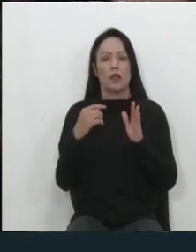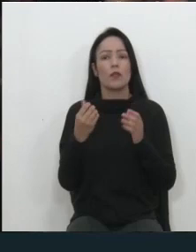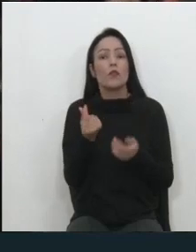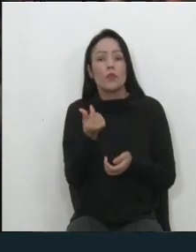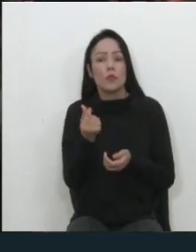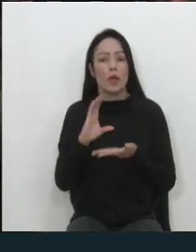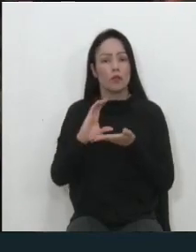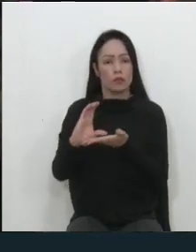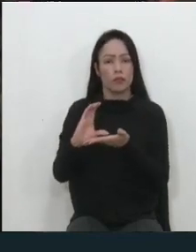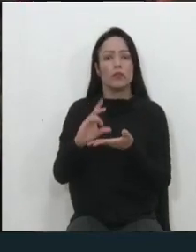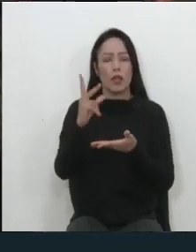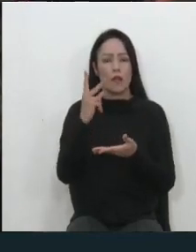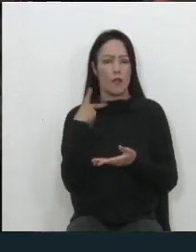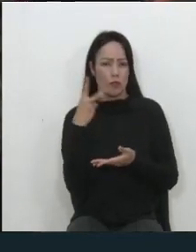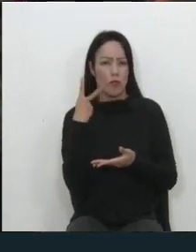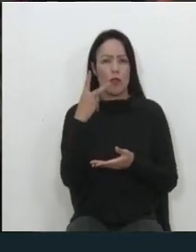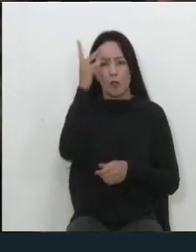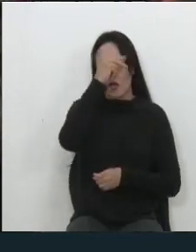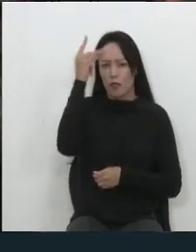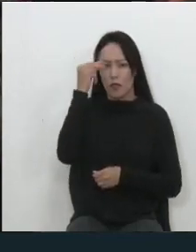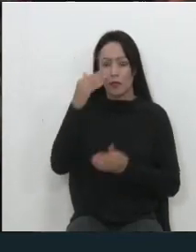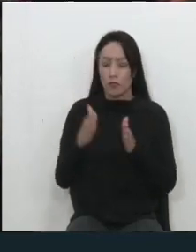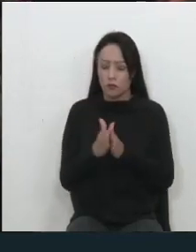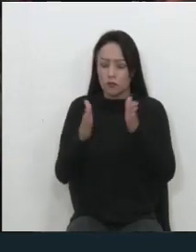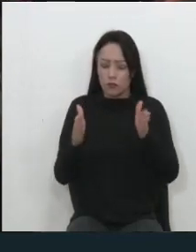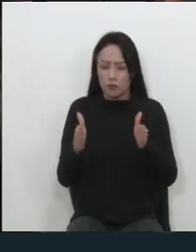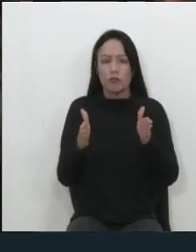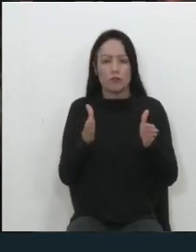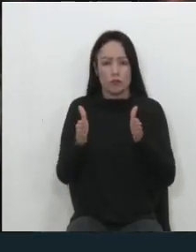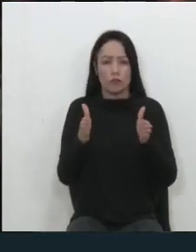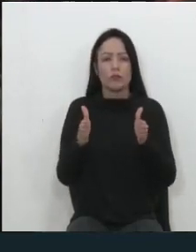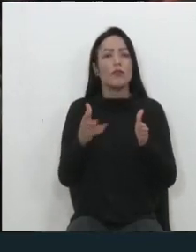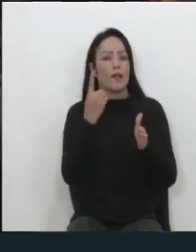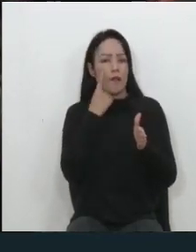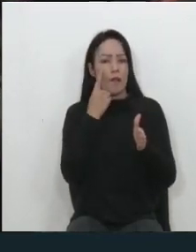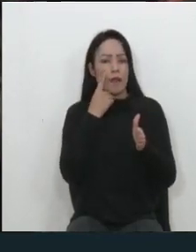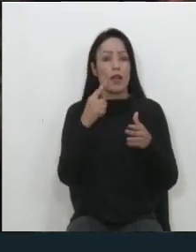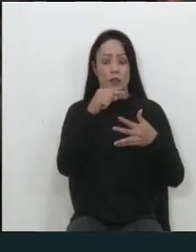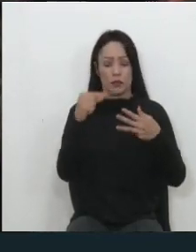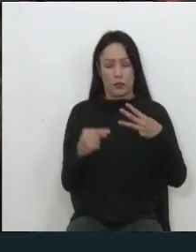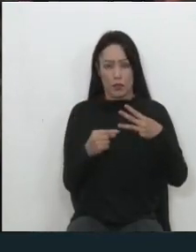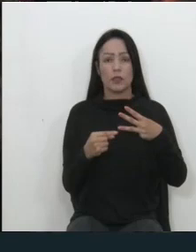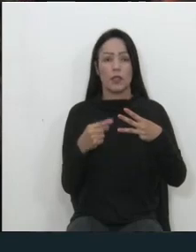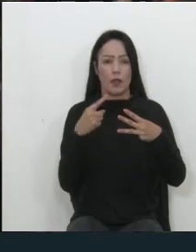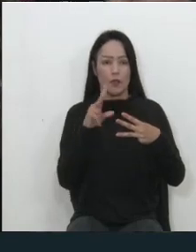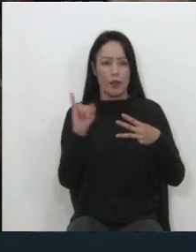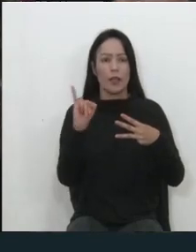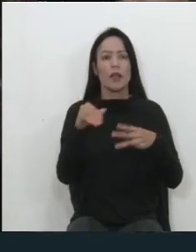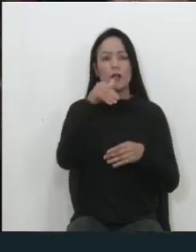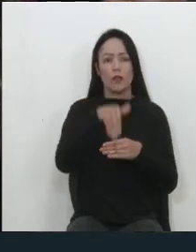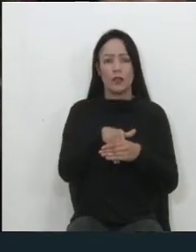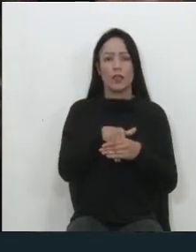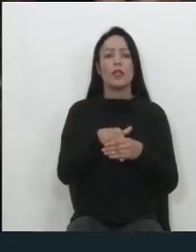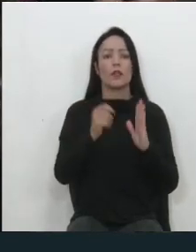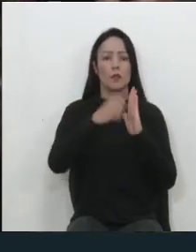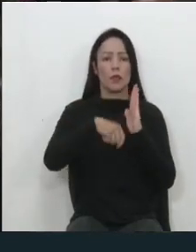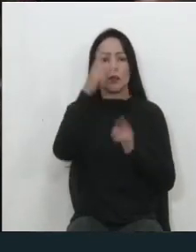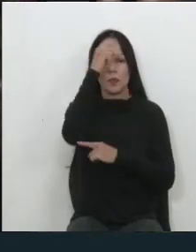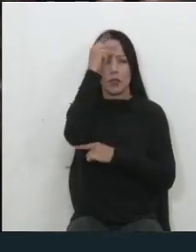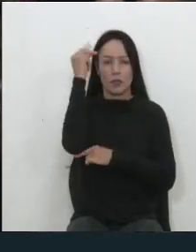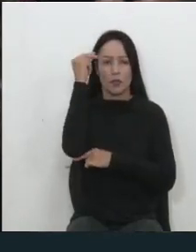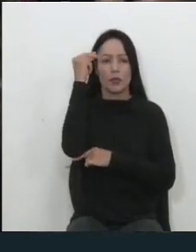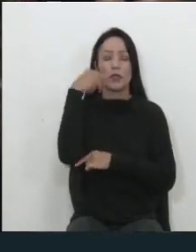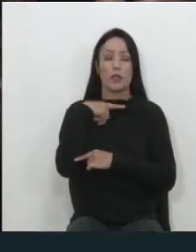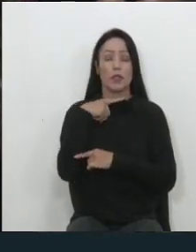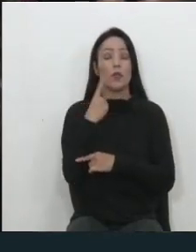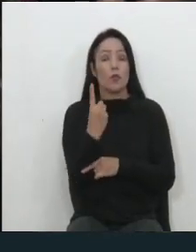também do prefeito no prazo, né? Na verdade, ele mexe no prazo. Esses aí os 3 projetos que devem ser votados já à sanção do prefeito. Tem ainda um